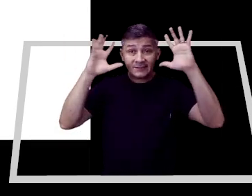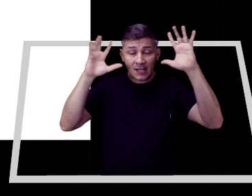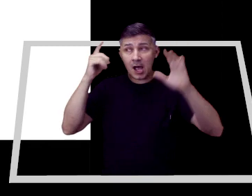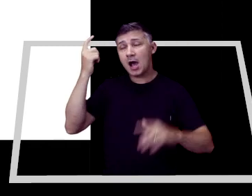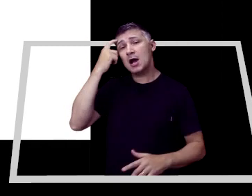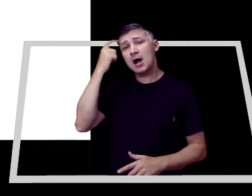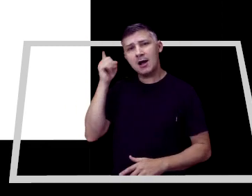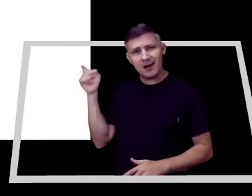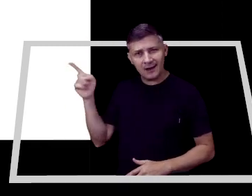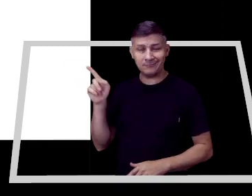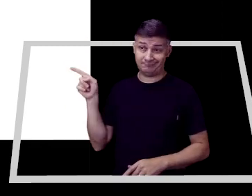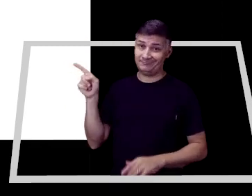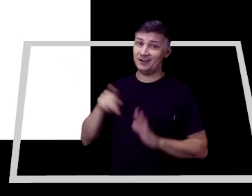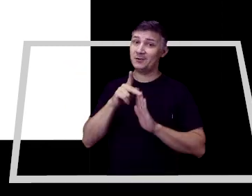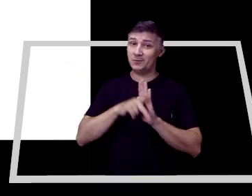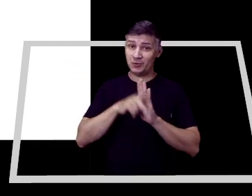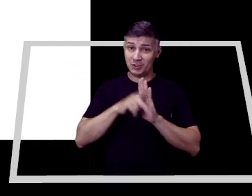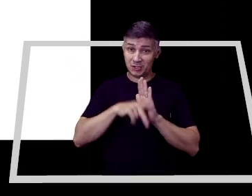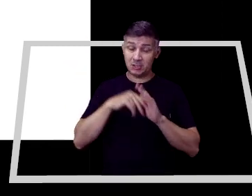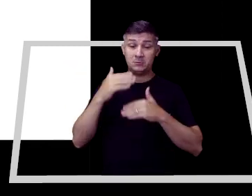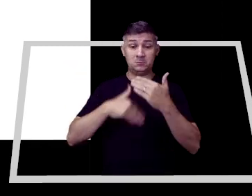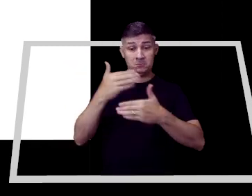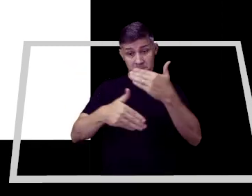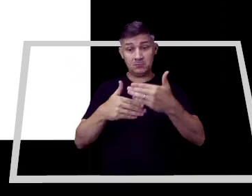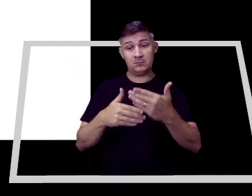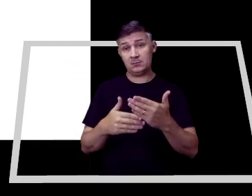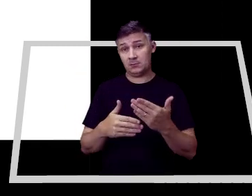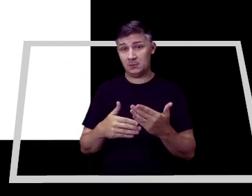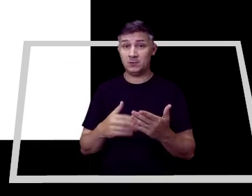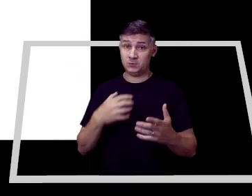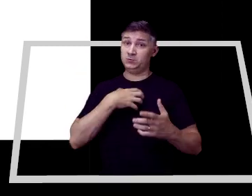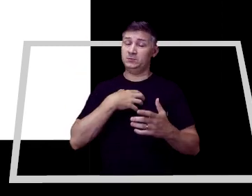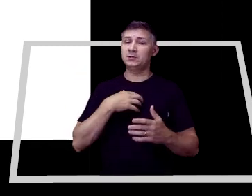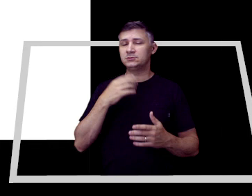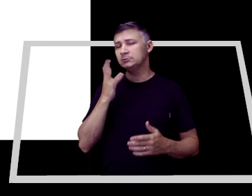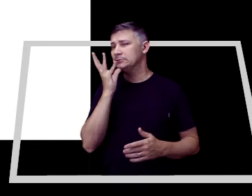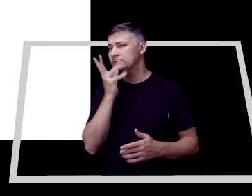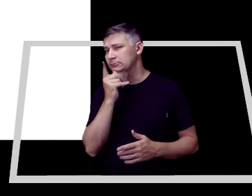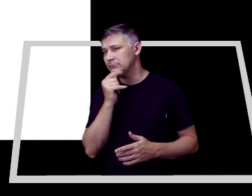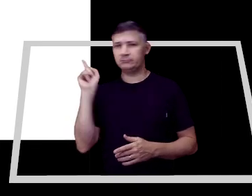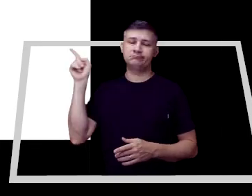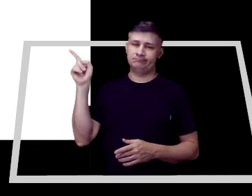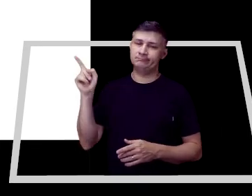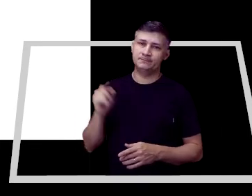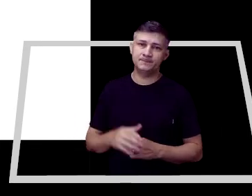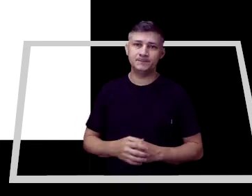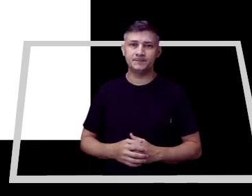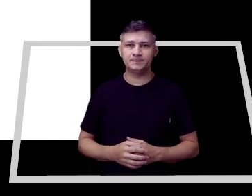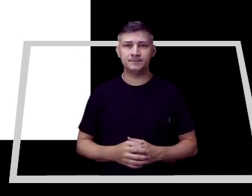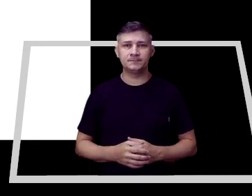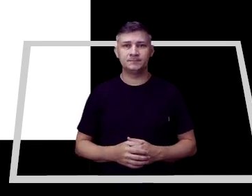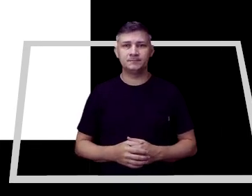saber que esse projeto está se desenvolvendo de maneira muito lentamente lá na cidade.